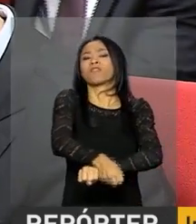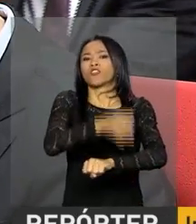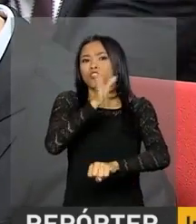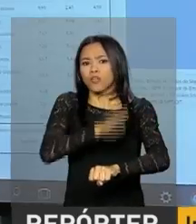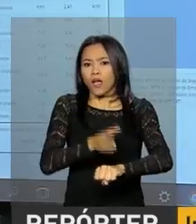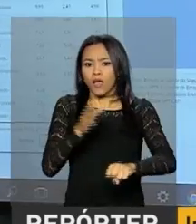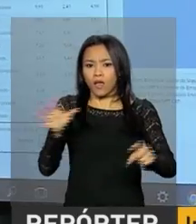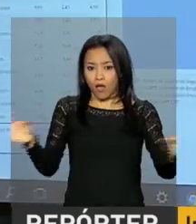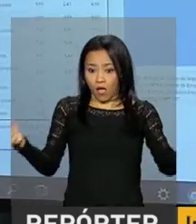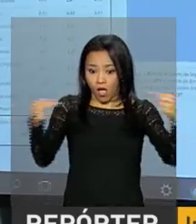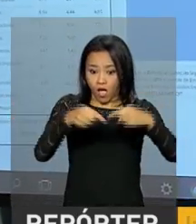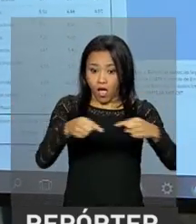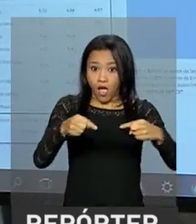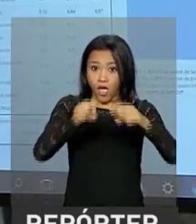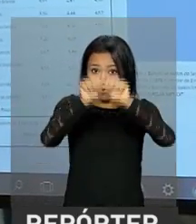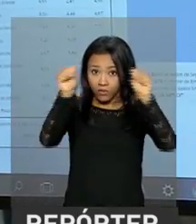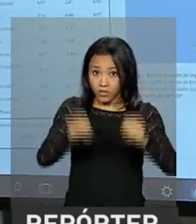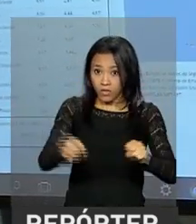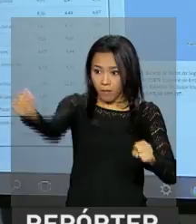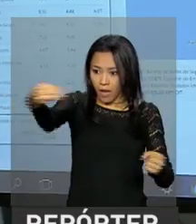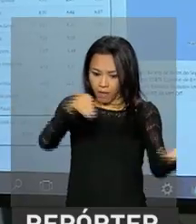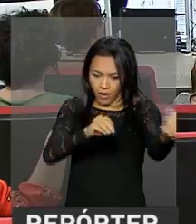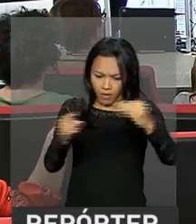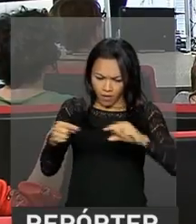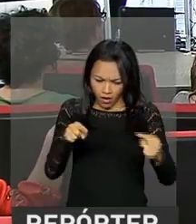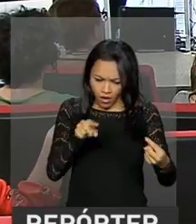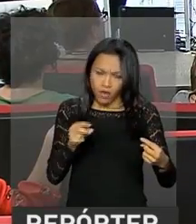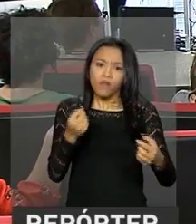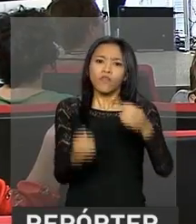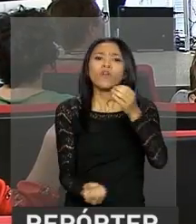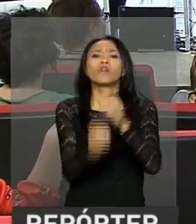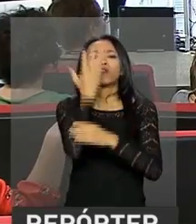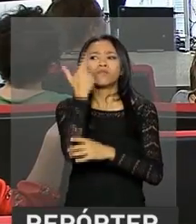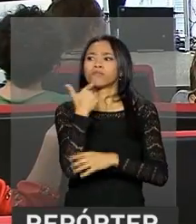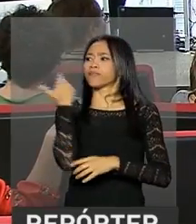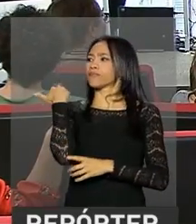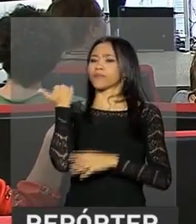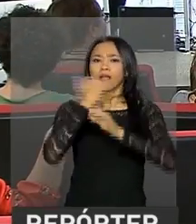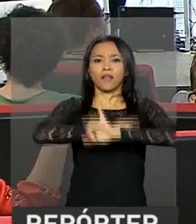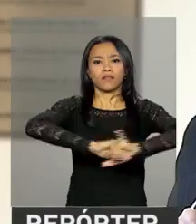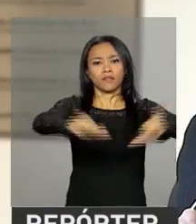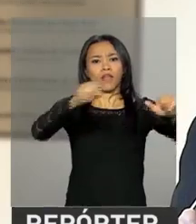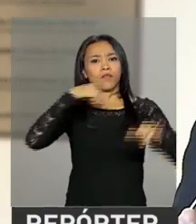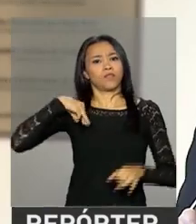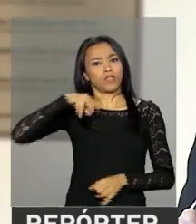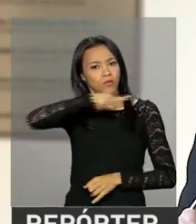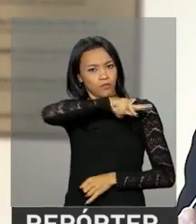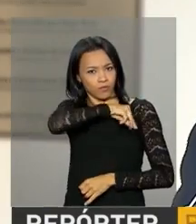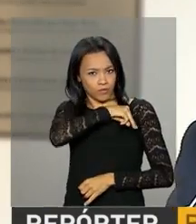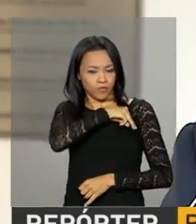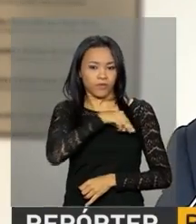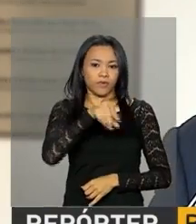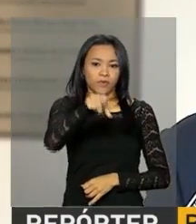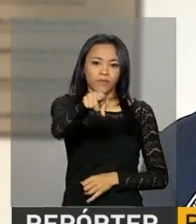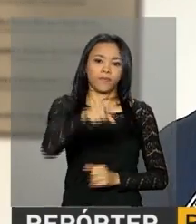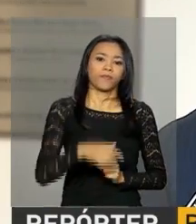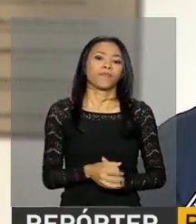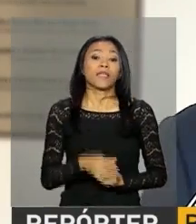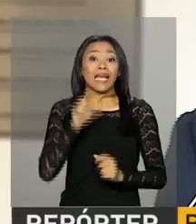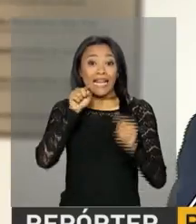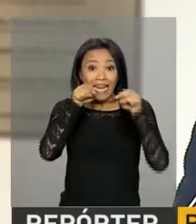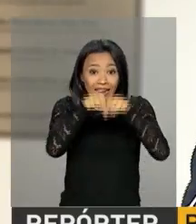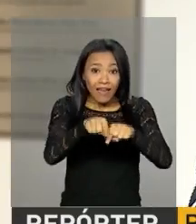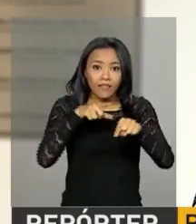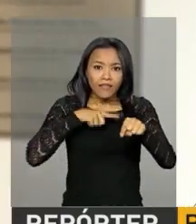resultado é observatório digital do trabalho escravo lançado pelo ministério público do trabalho ali nós possibilitamos vários